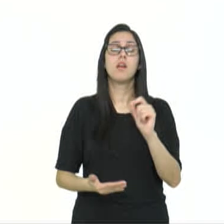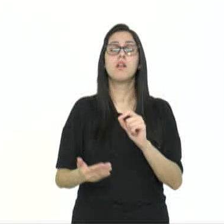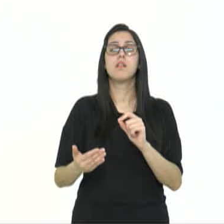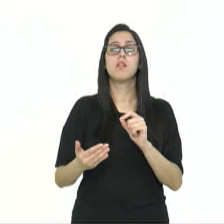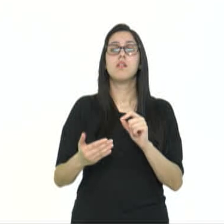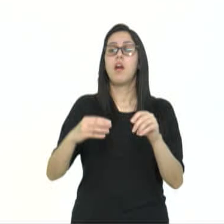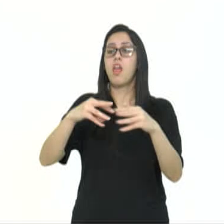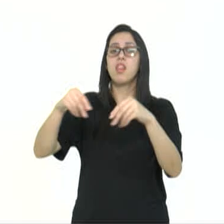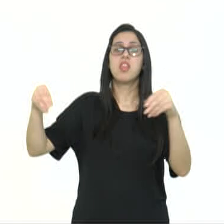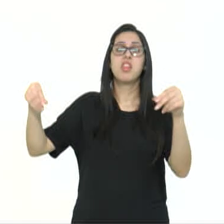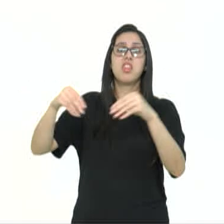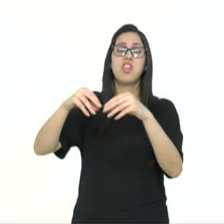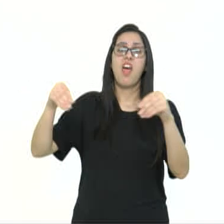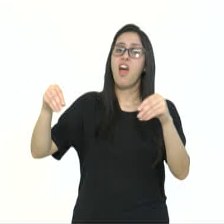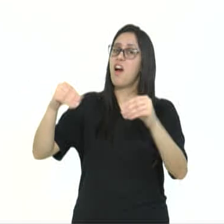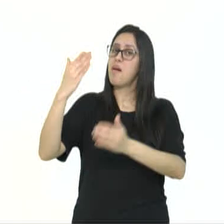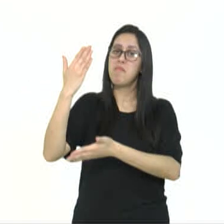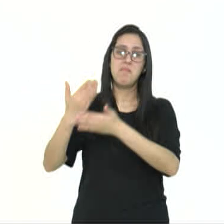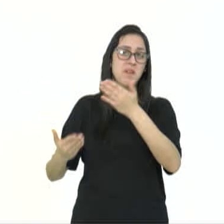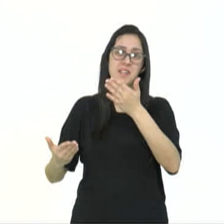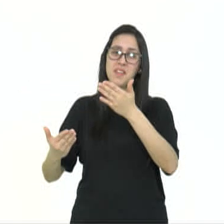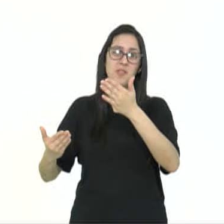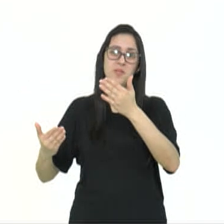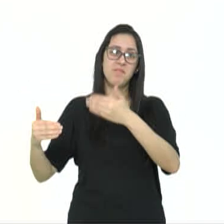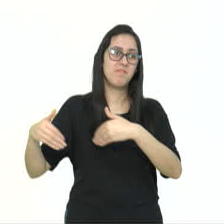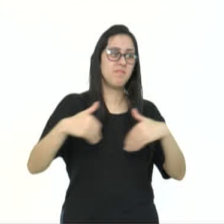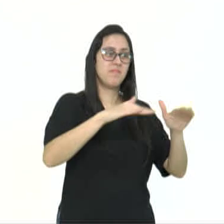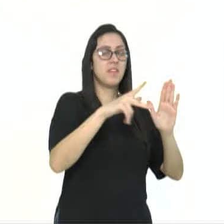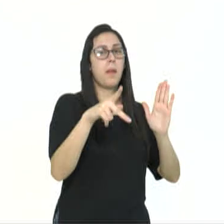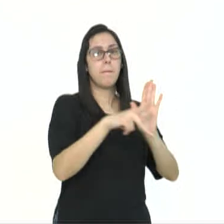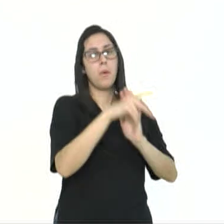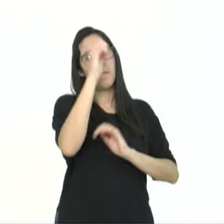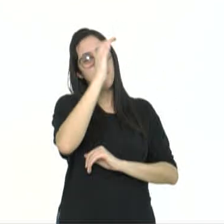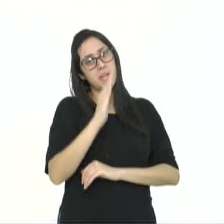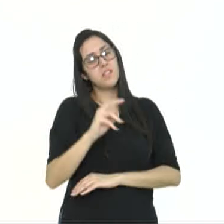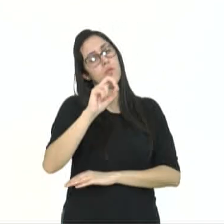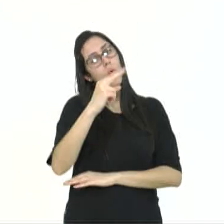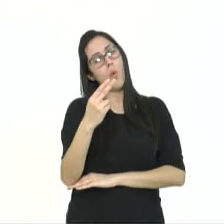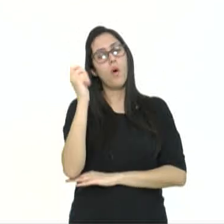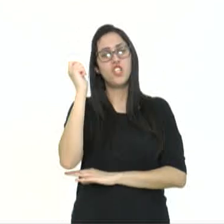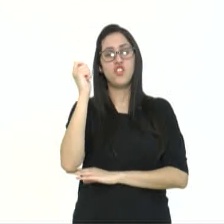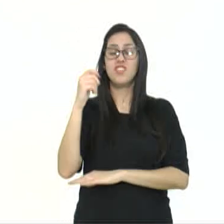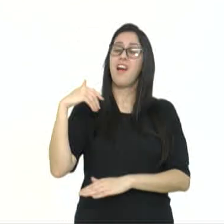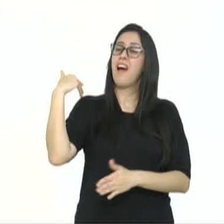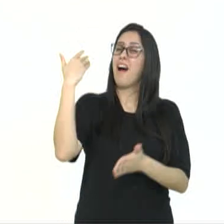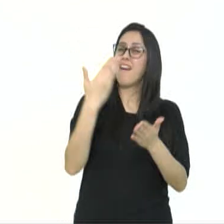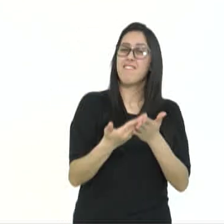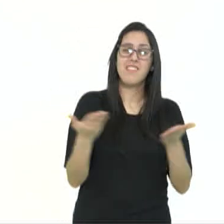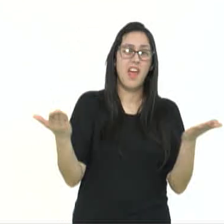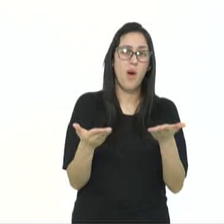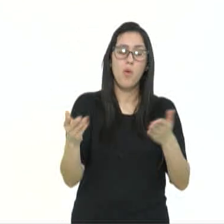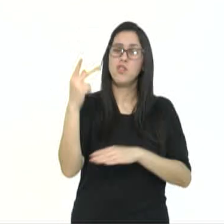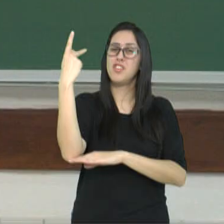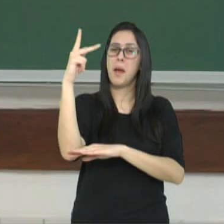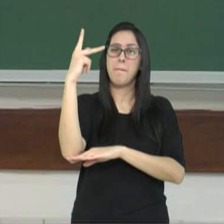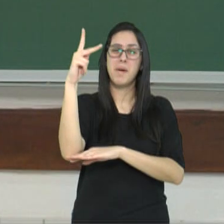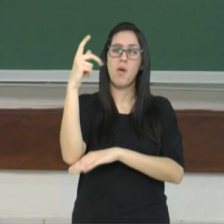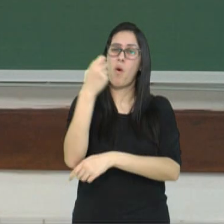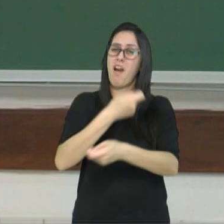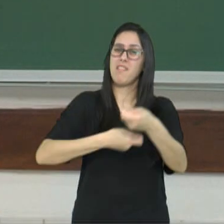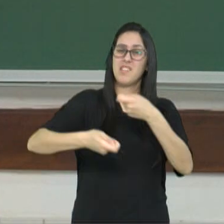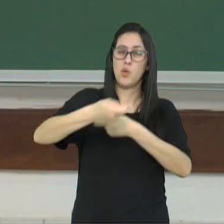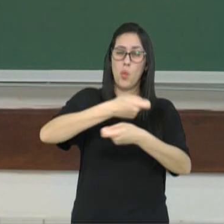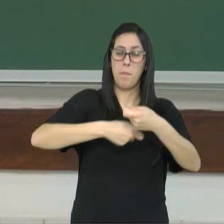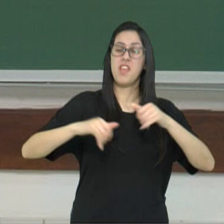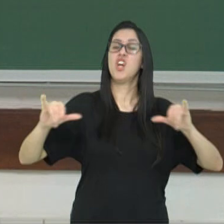quilômetros de seu território, que foi passado ou para o Brasil ou para a Argentina. E até hoje, gente, até hoje a economia paraguaia ela